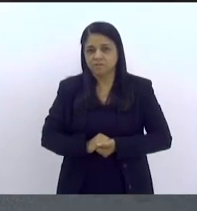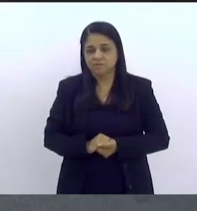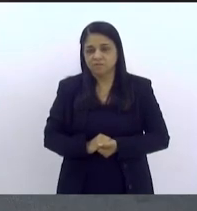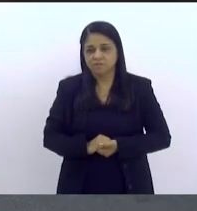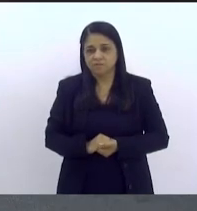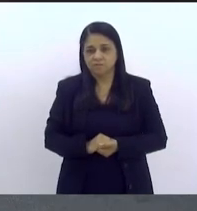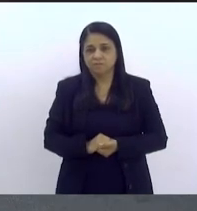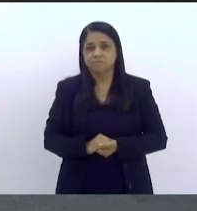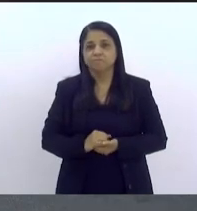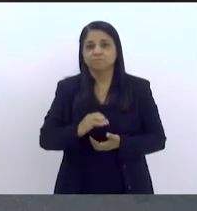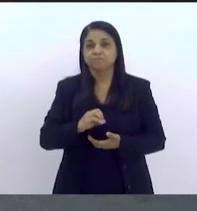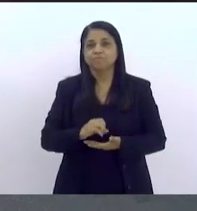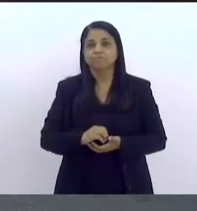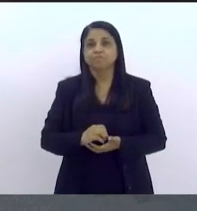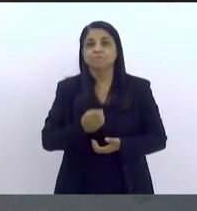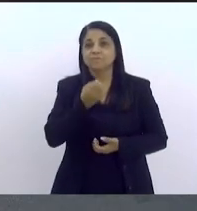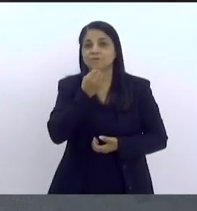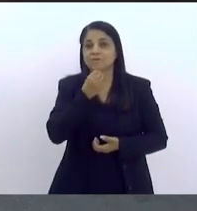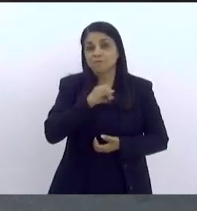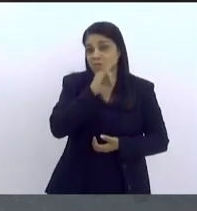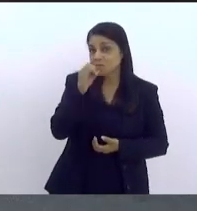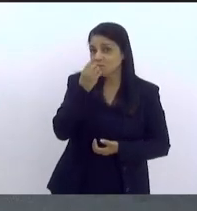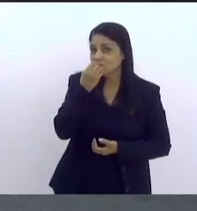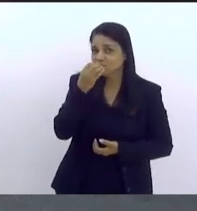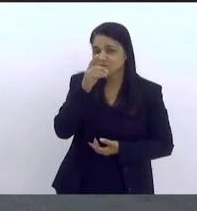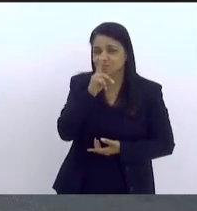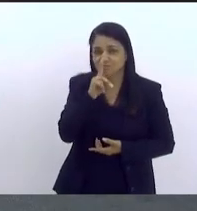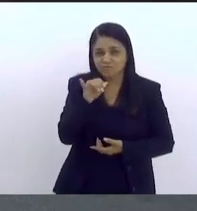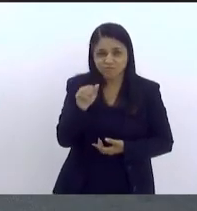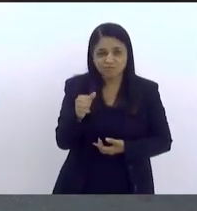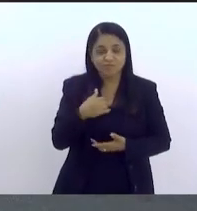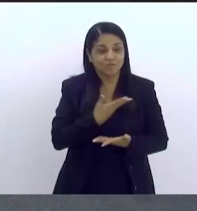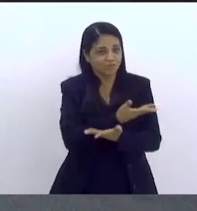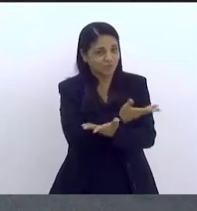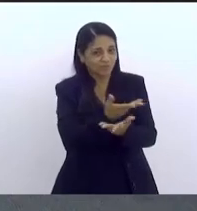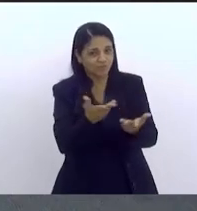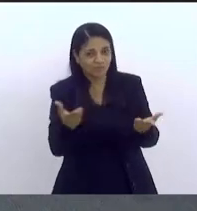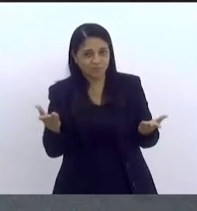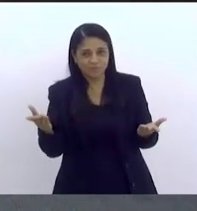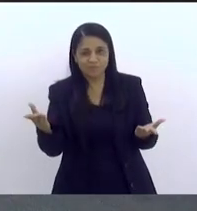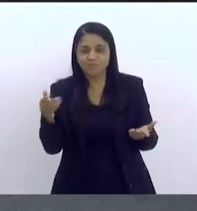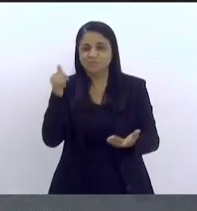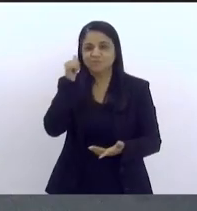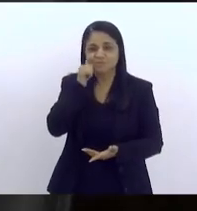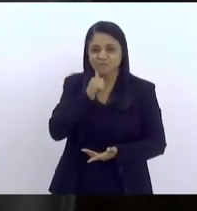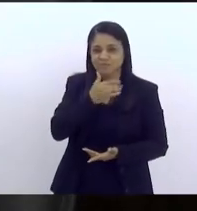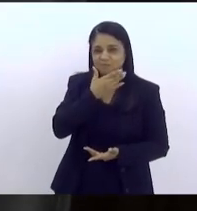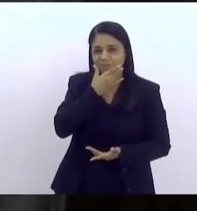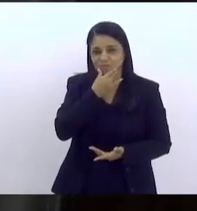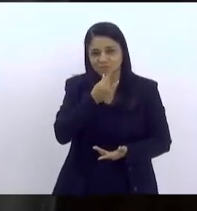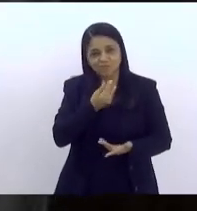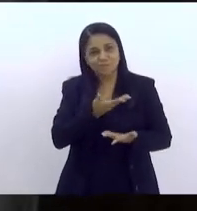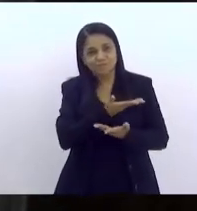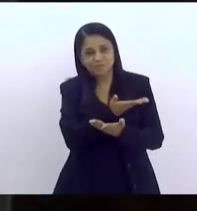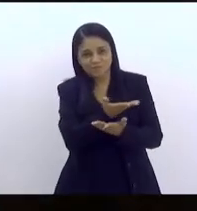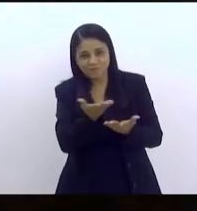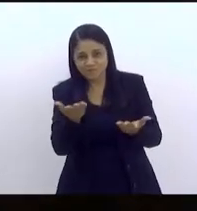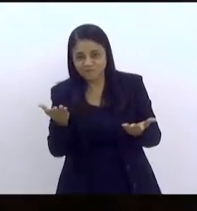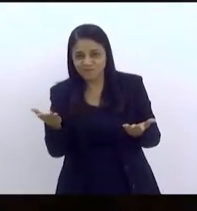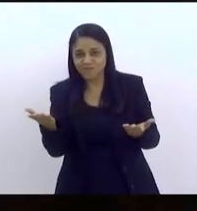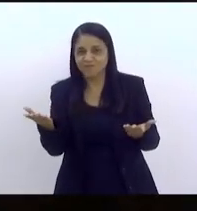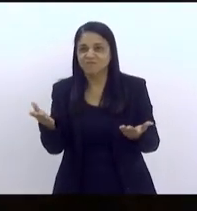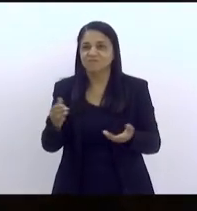Oi oi bom dia agora sim Bom dia a todas a todos a todos